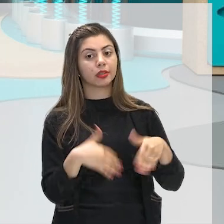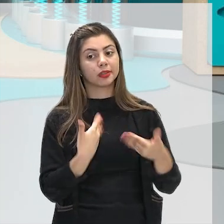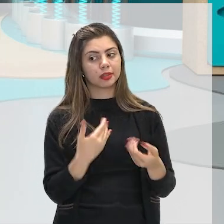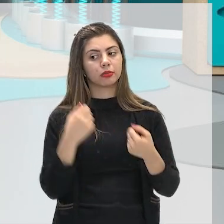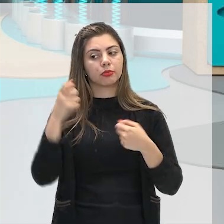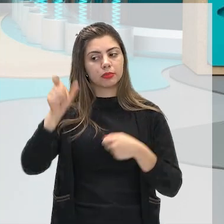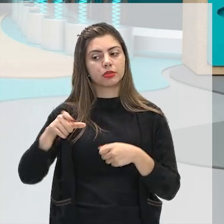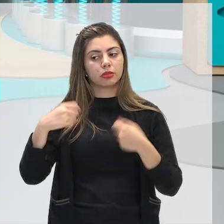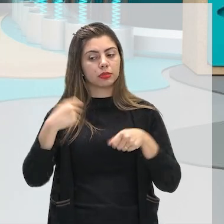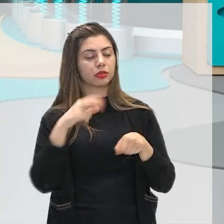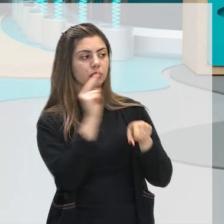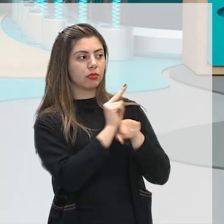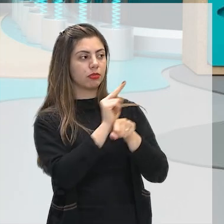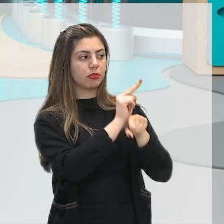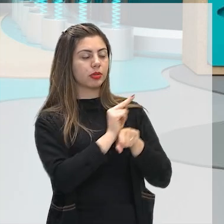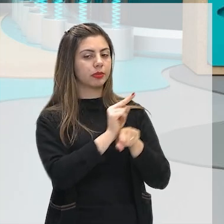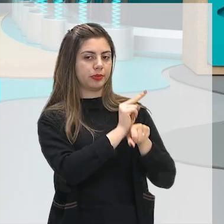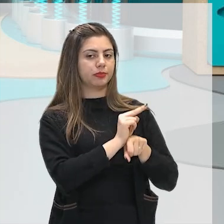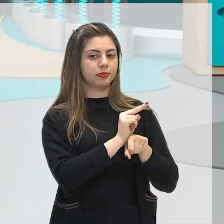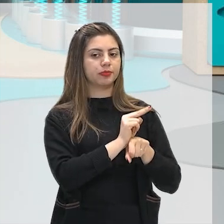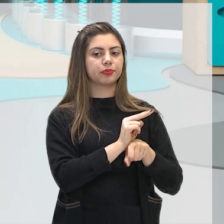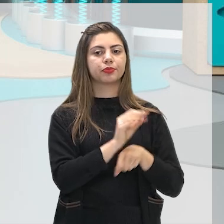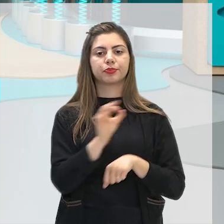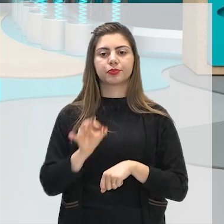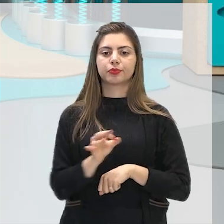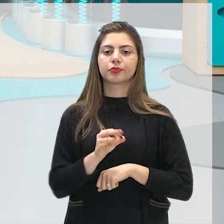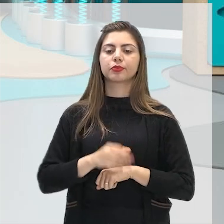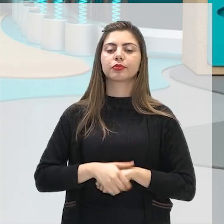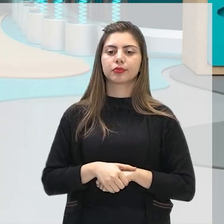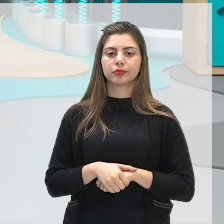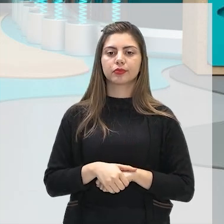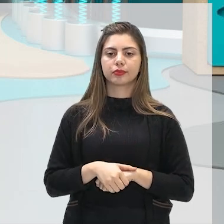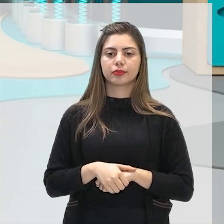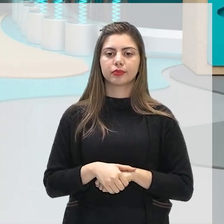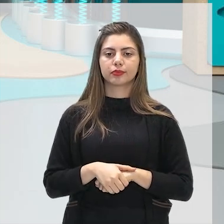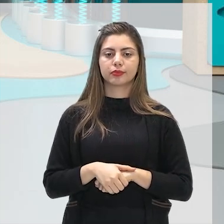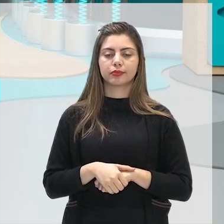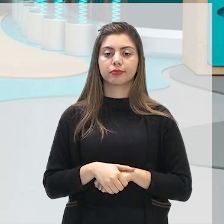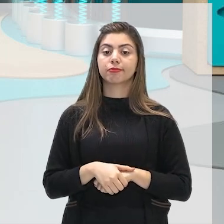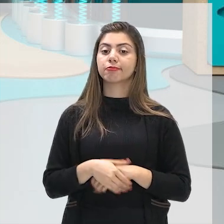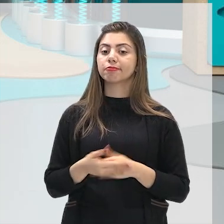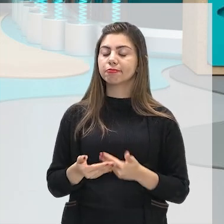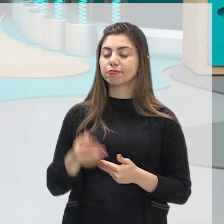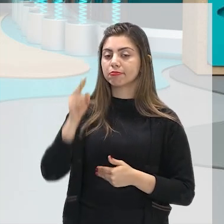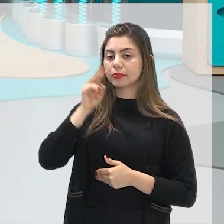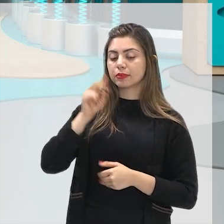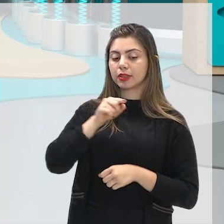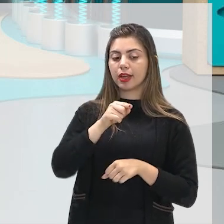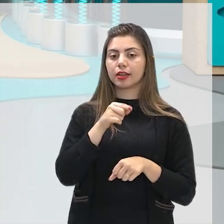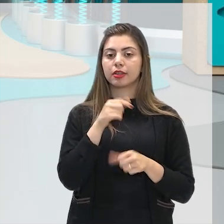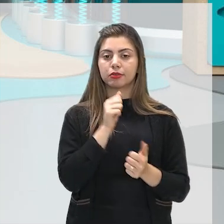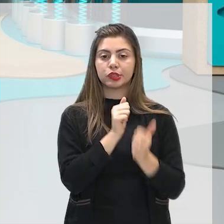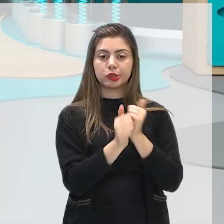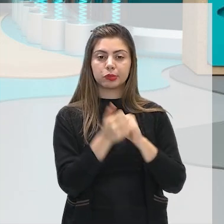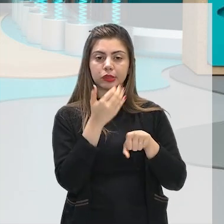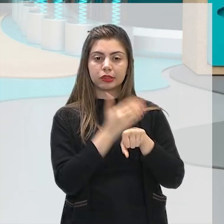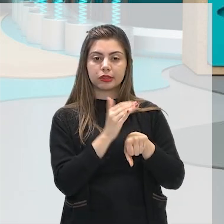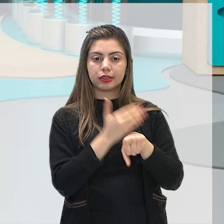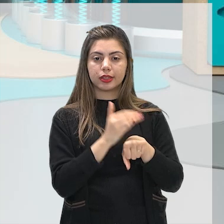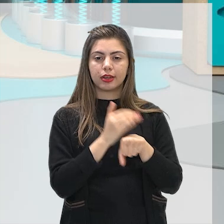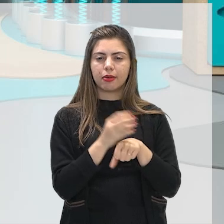Então, ele tem que estar ali de olho na pessoa que está praticando. Lembrando que para praticar, observem aí